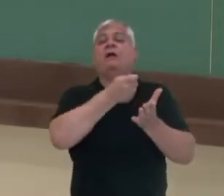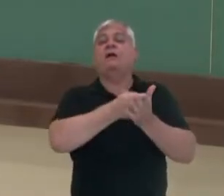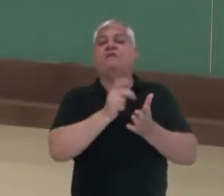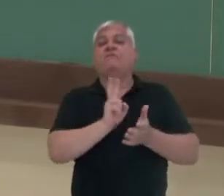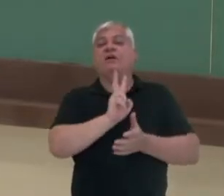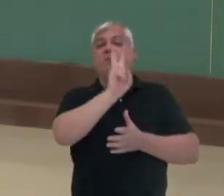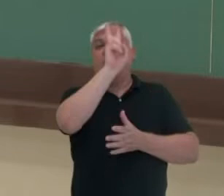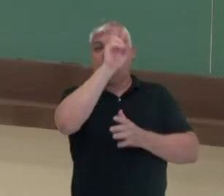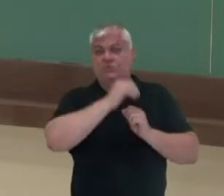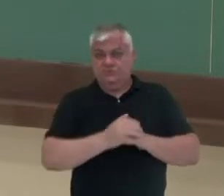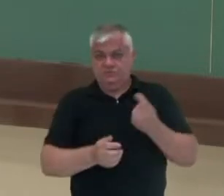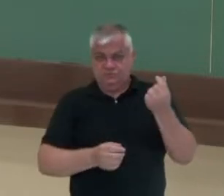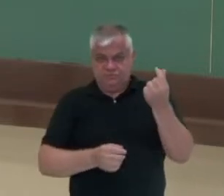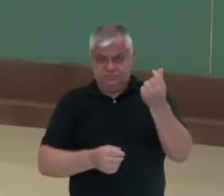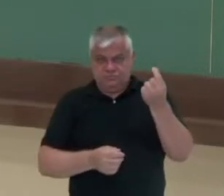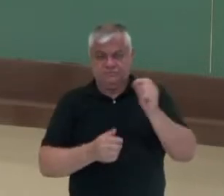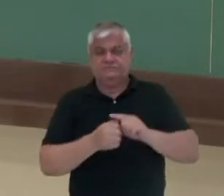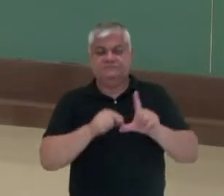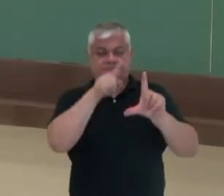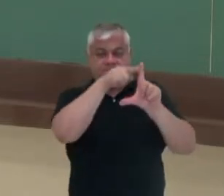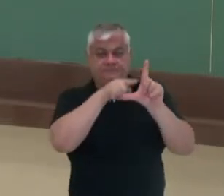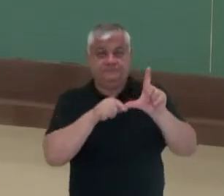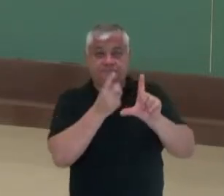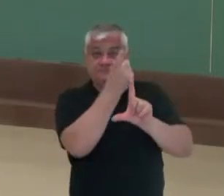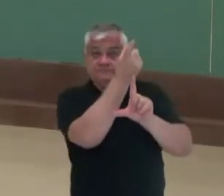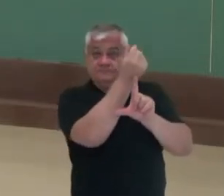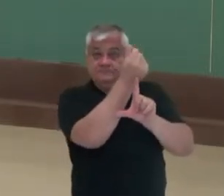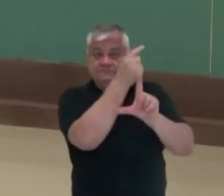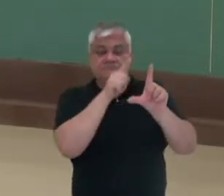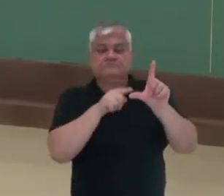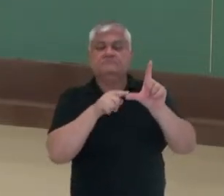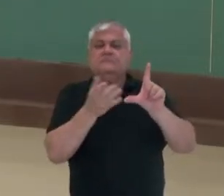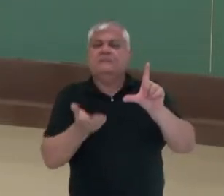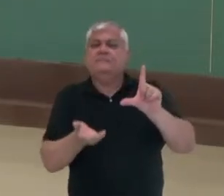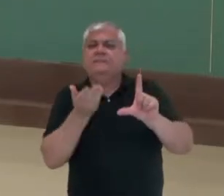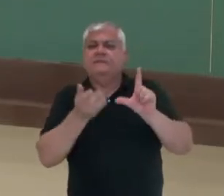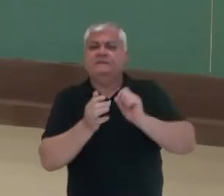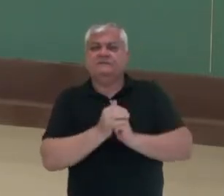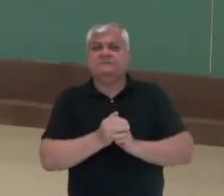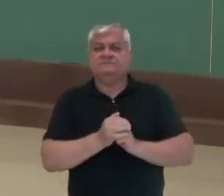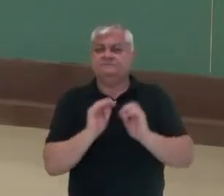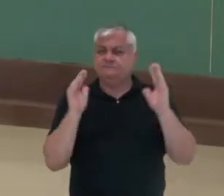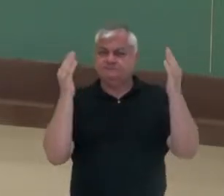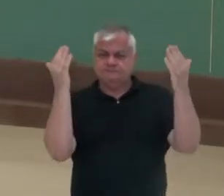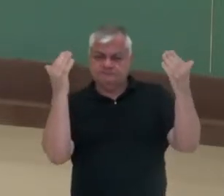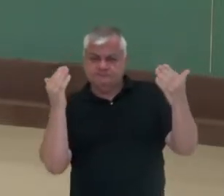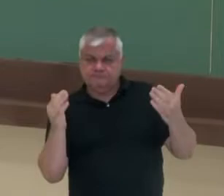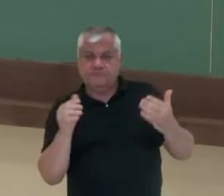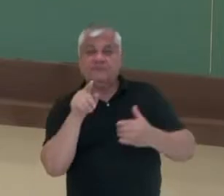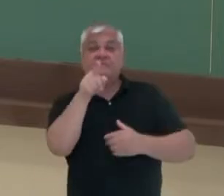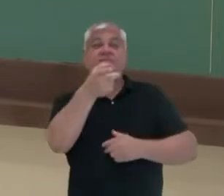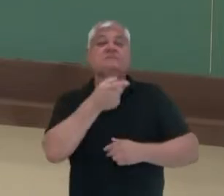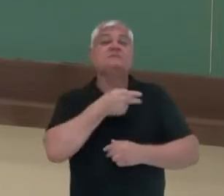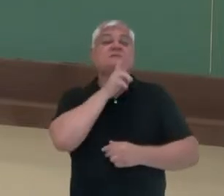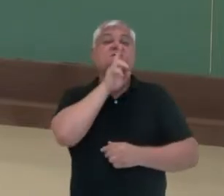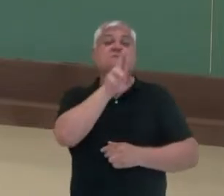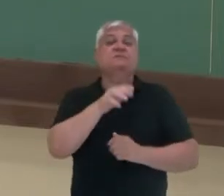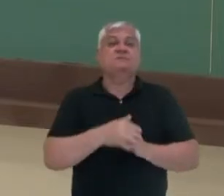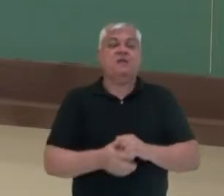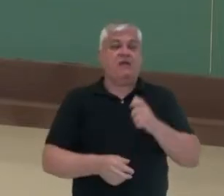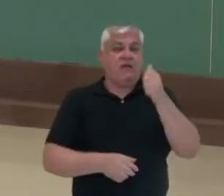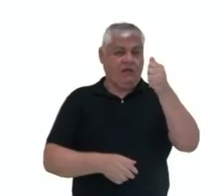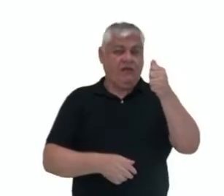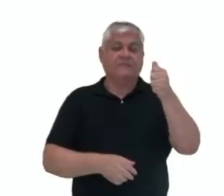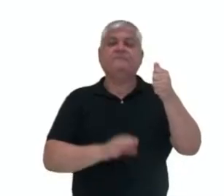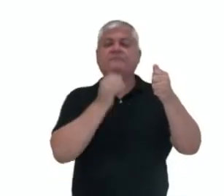quantidade que eu vou pagar. Analisando as informações presentes no gráfico, eu quero que vocês respondam. Qual o